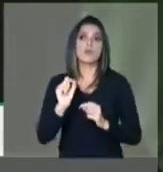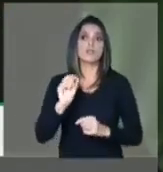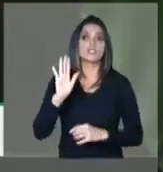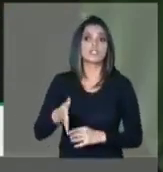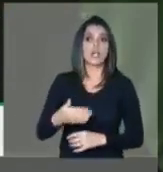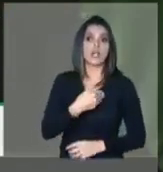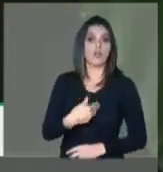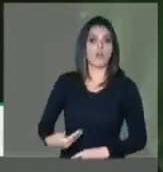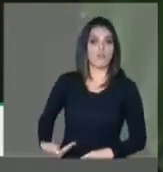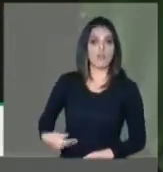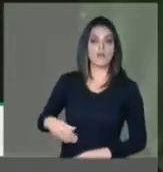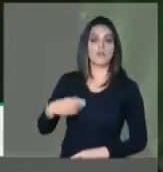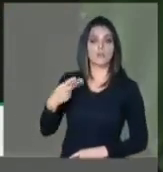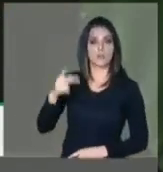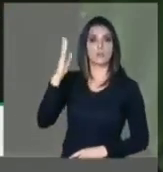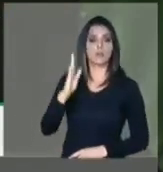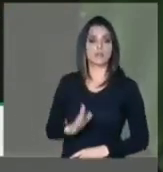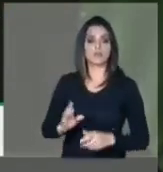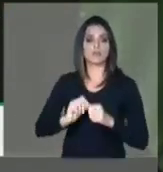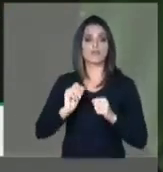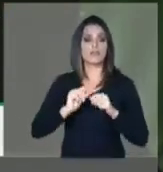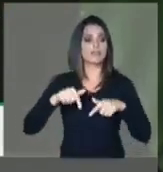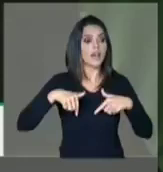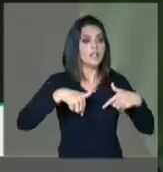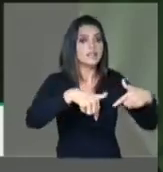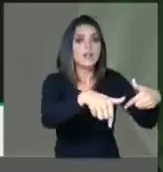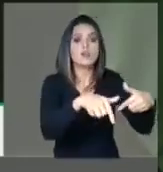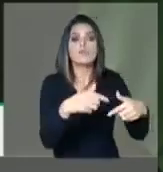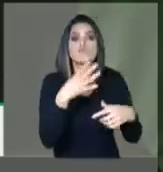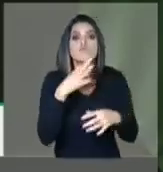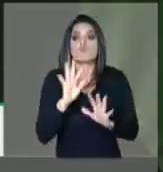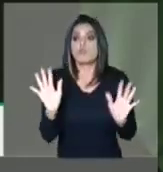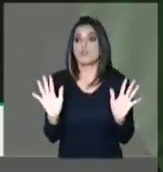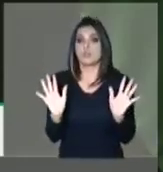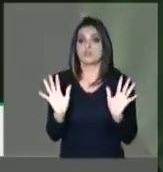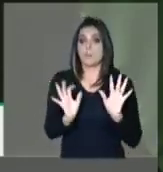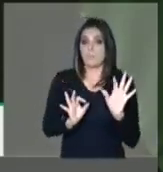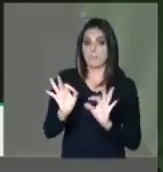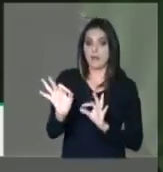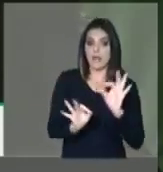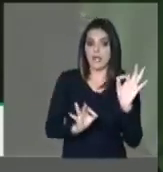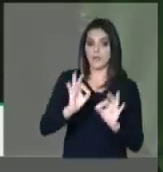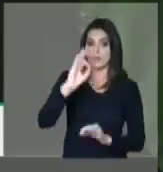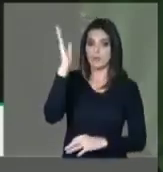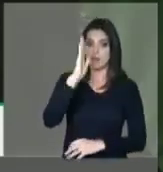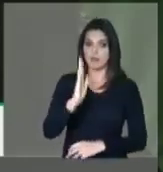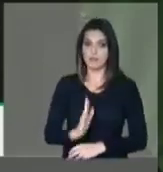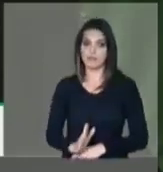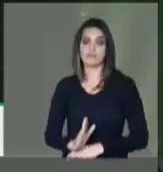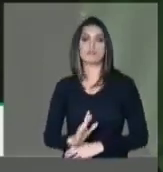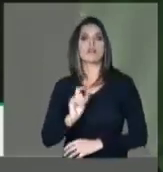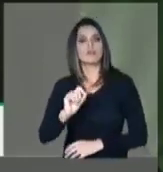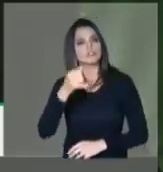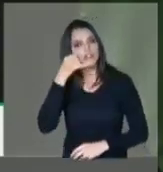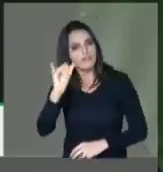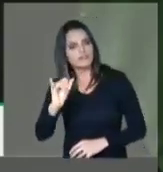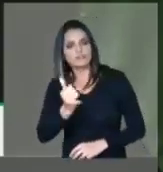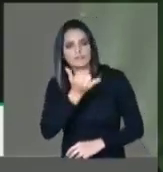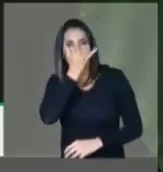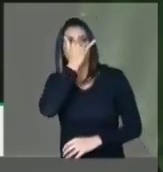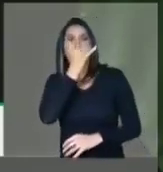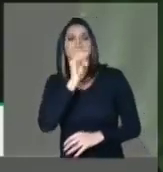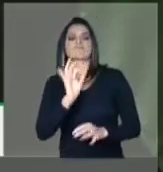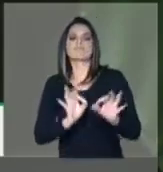foram adotadas pelo governo brasileiro, que tendo um plano nacional de contingência exatamente